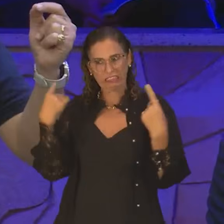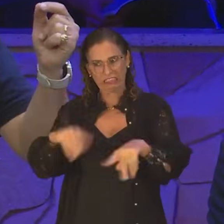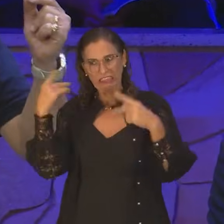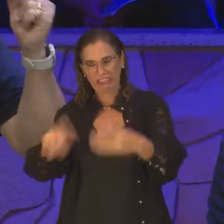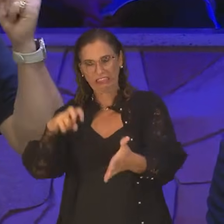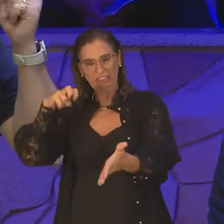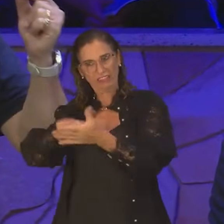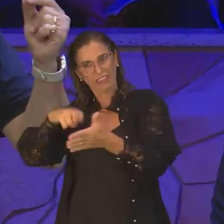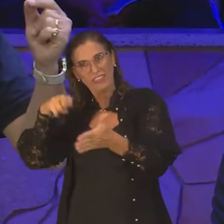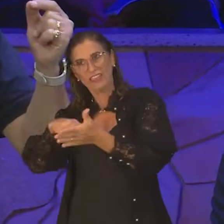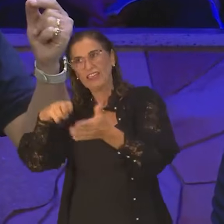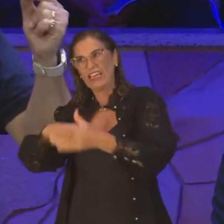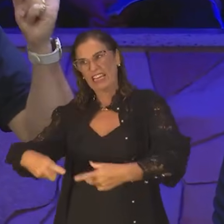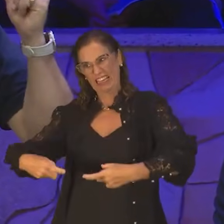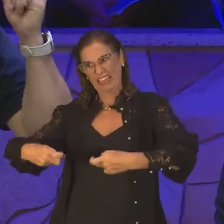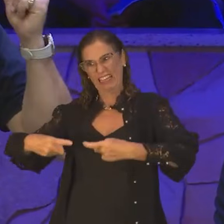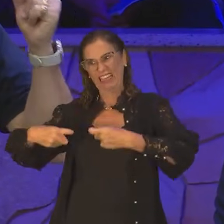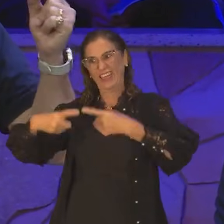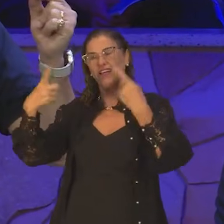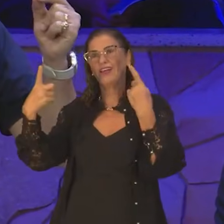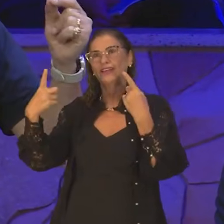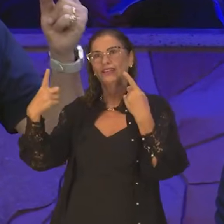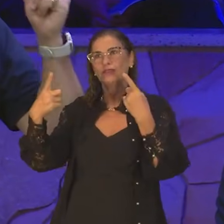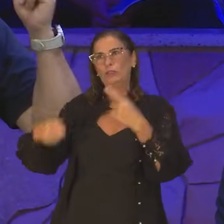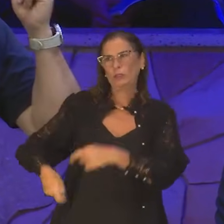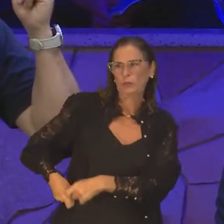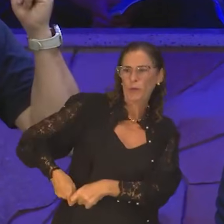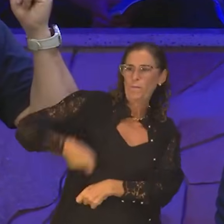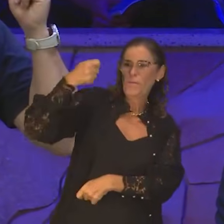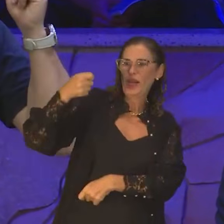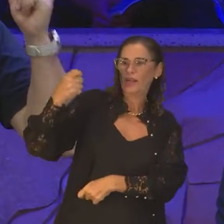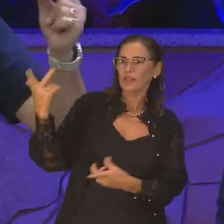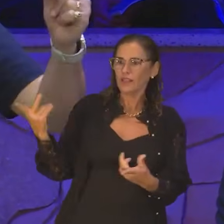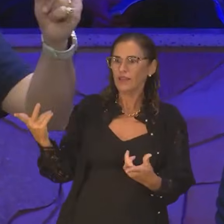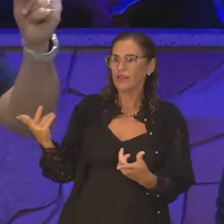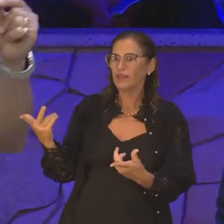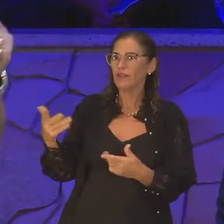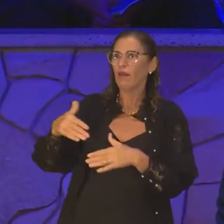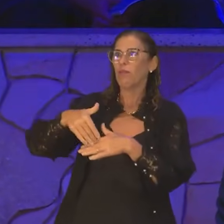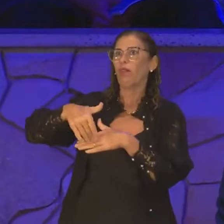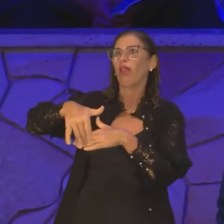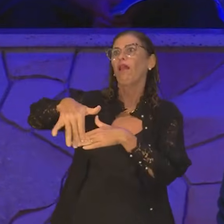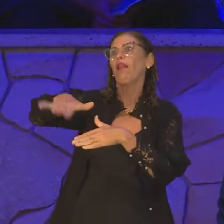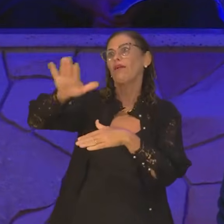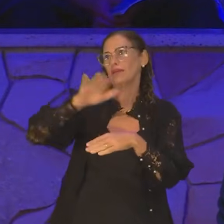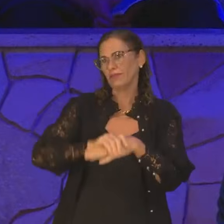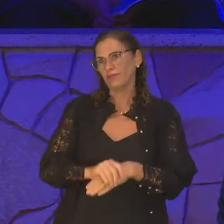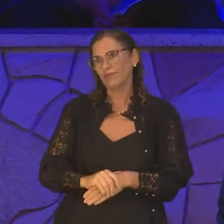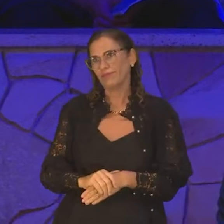castigo, guerra, espada, e por aí vai.